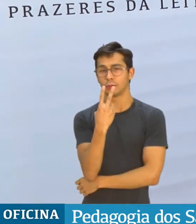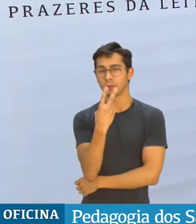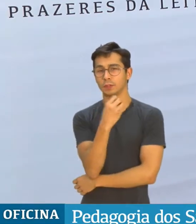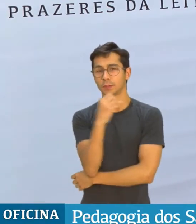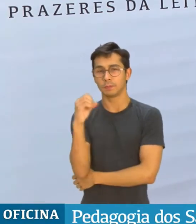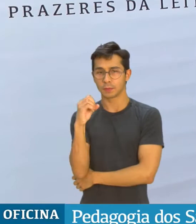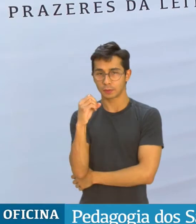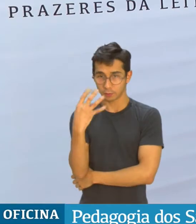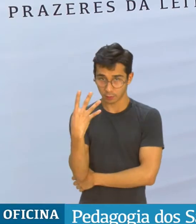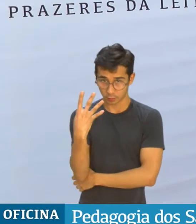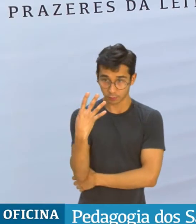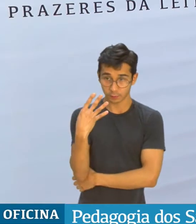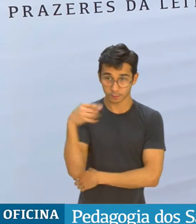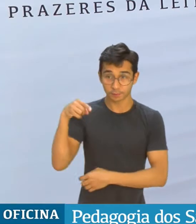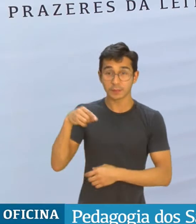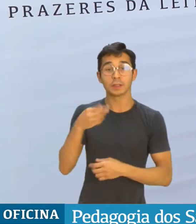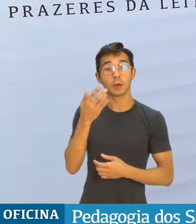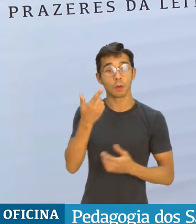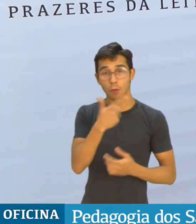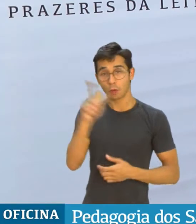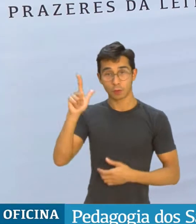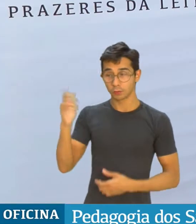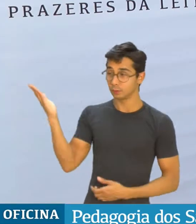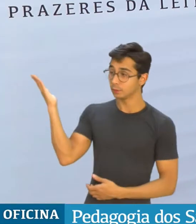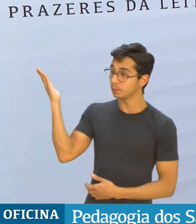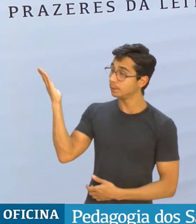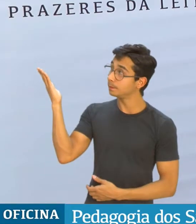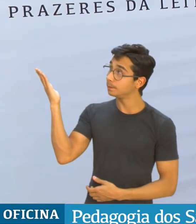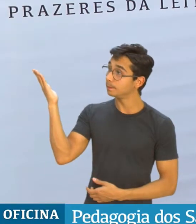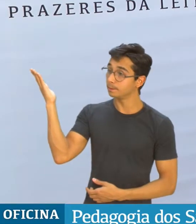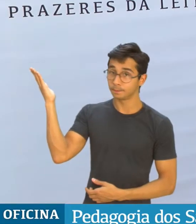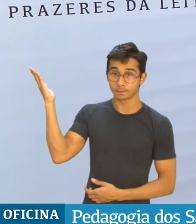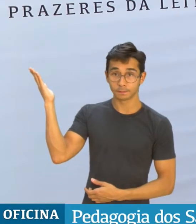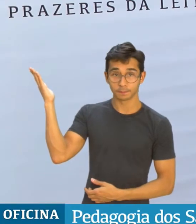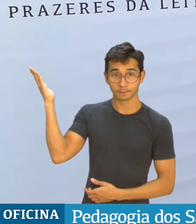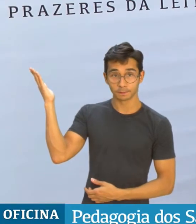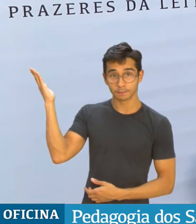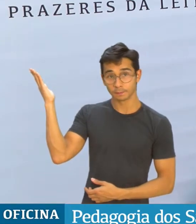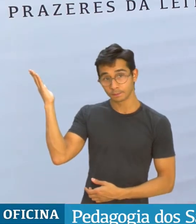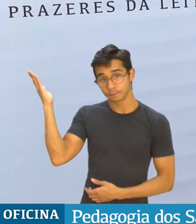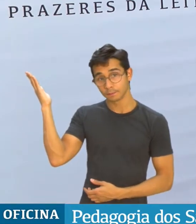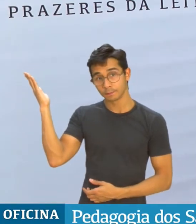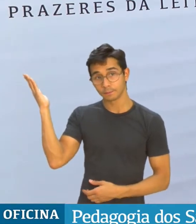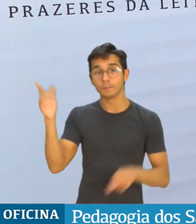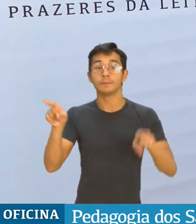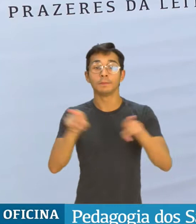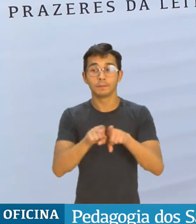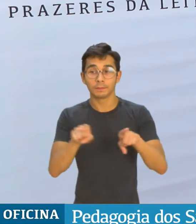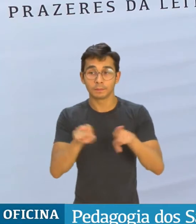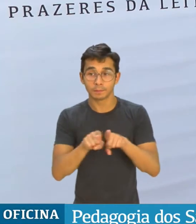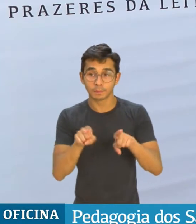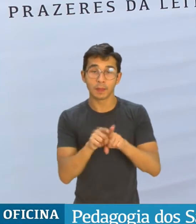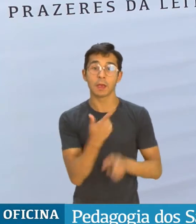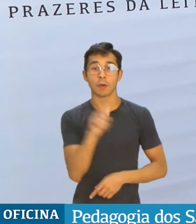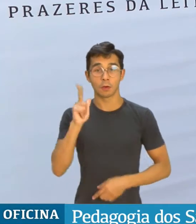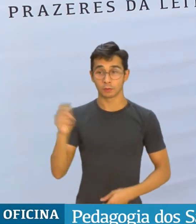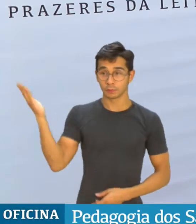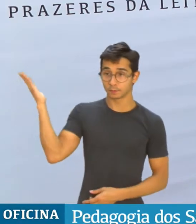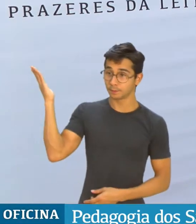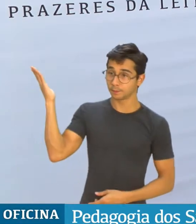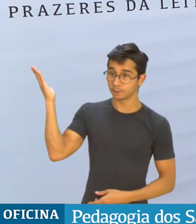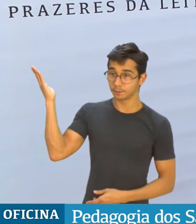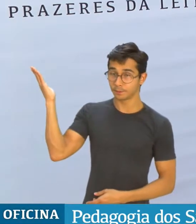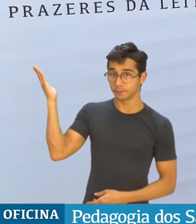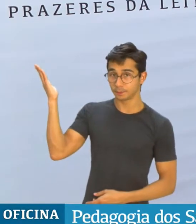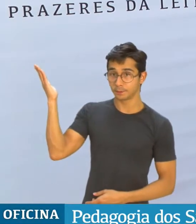A gente tem aqui essa primeira edição do livro do Sarau do Binho. tem aí o Sarau Elo da